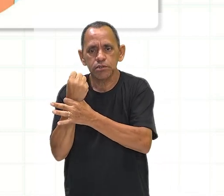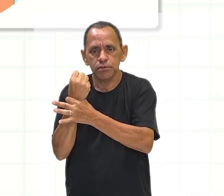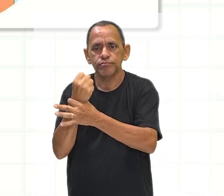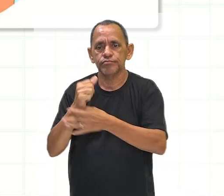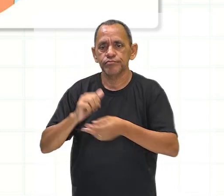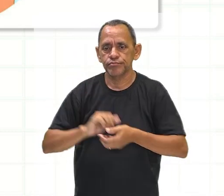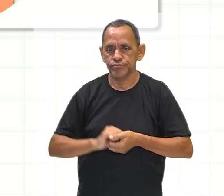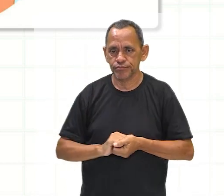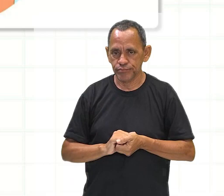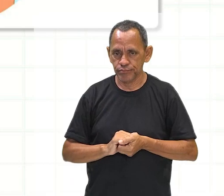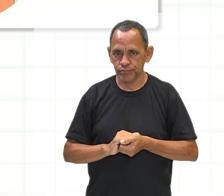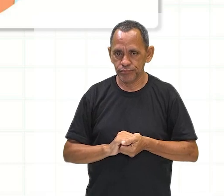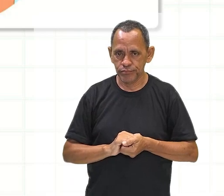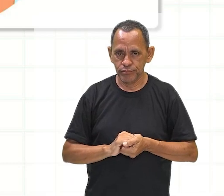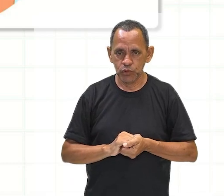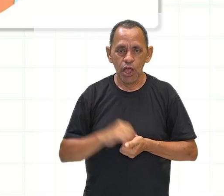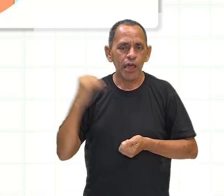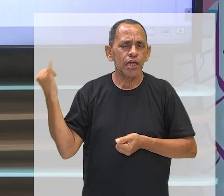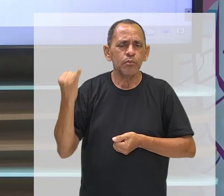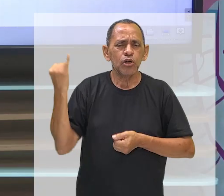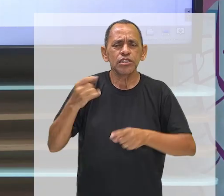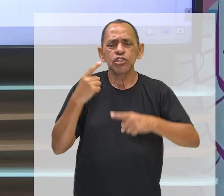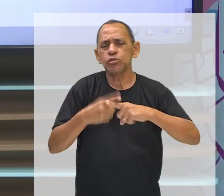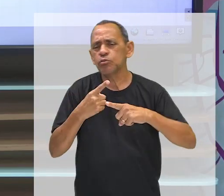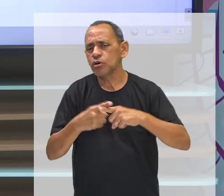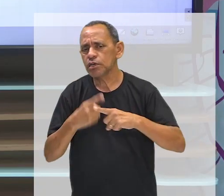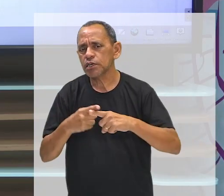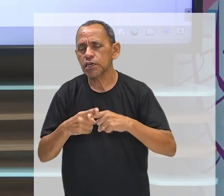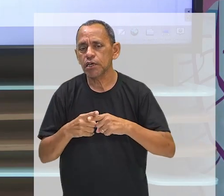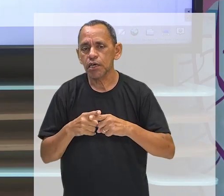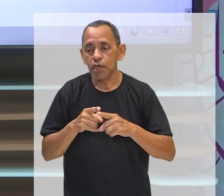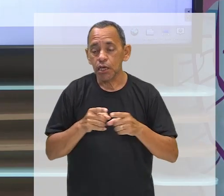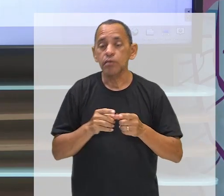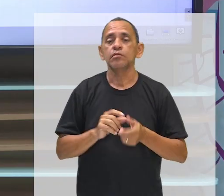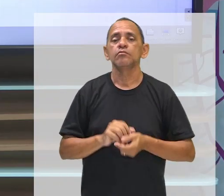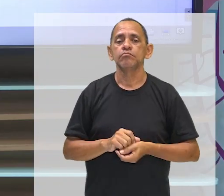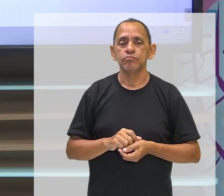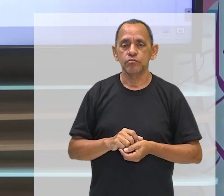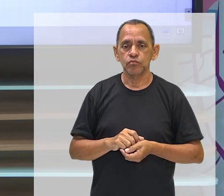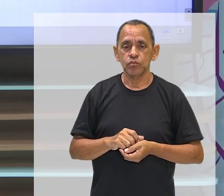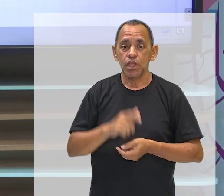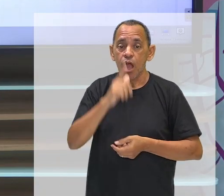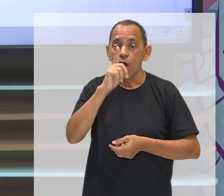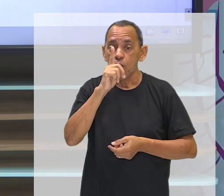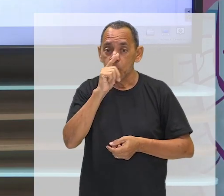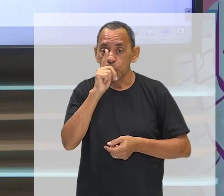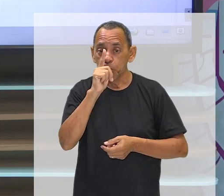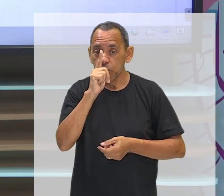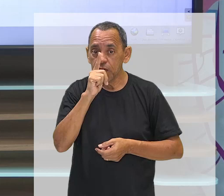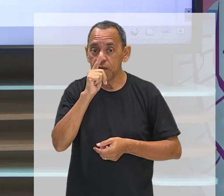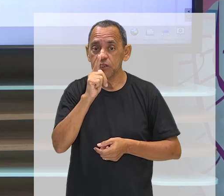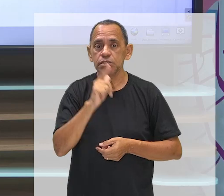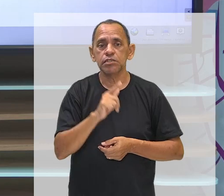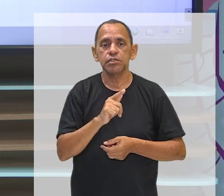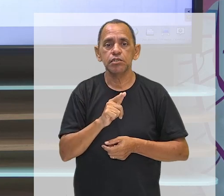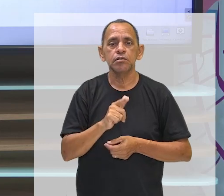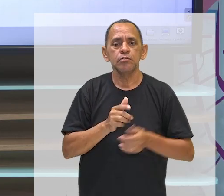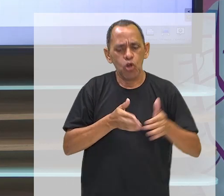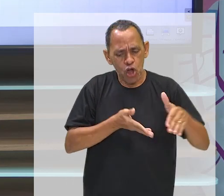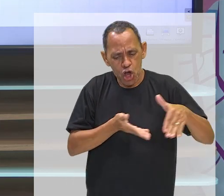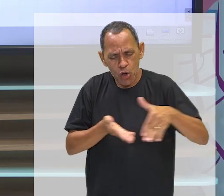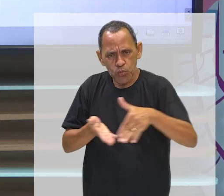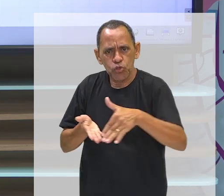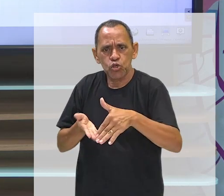em segurança, né? Lembrando que isso é importante porque ali pela uretra também passa a urina, e a urina traz algumas